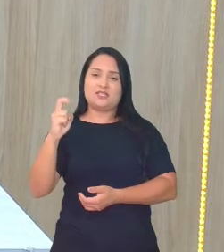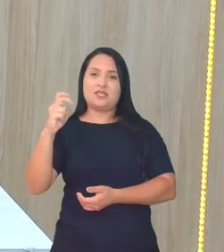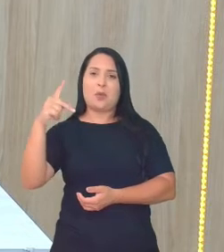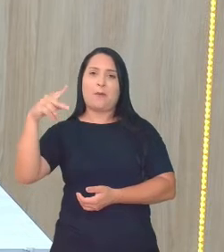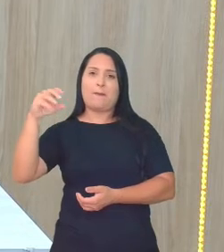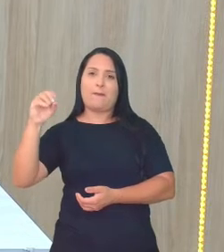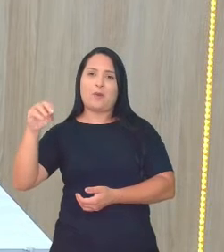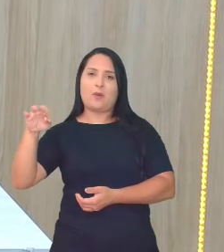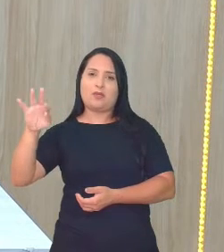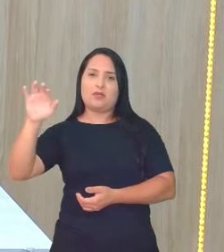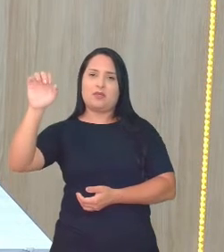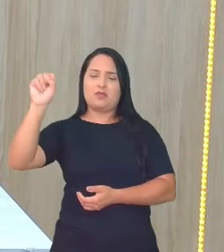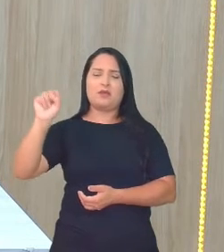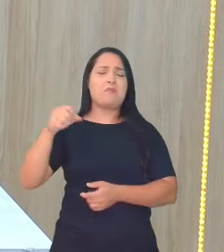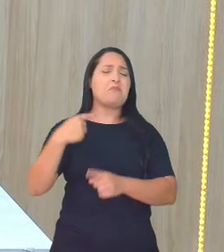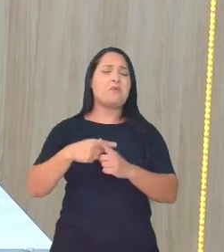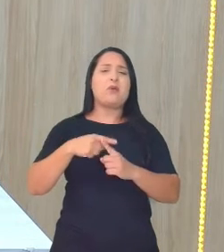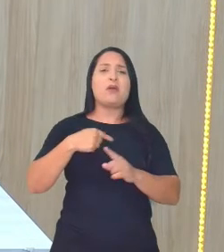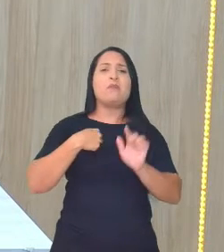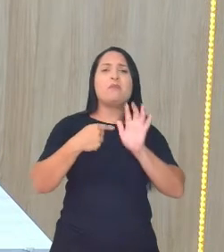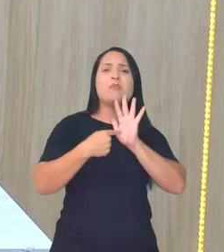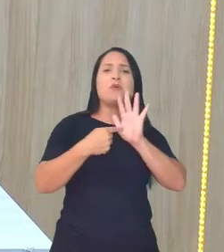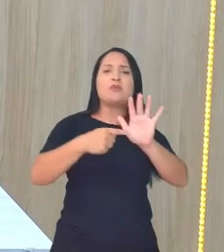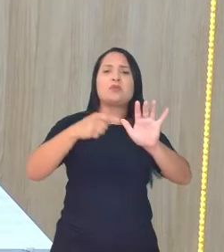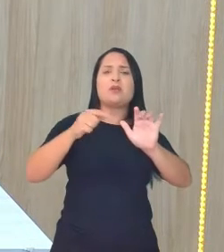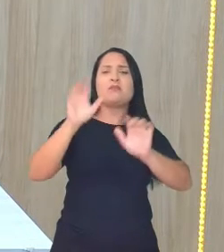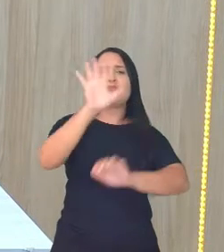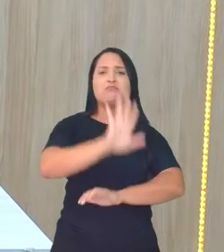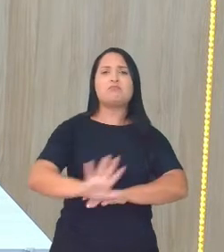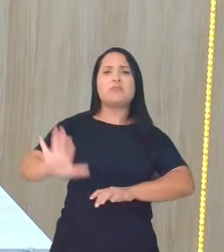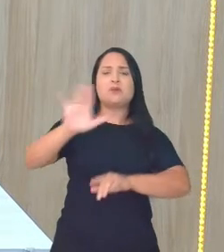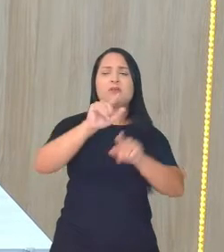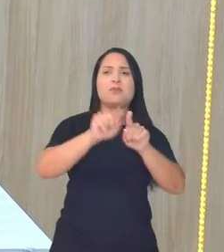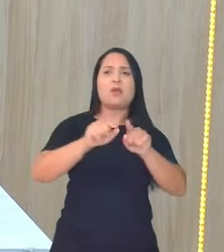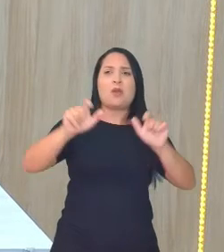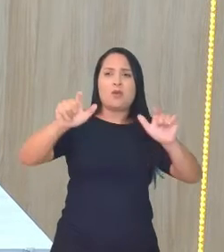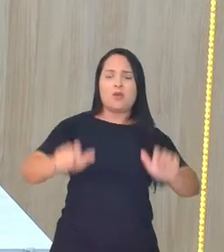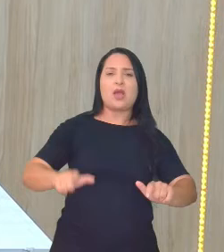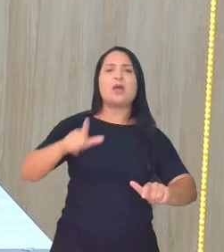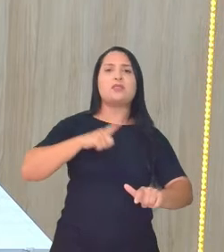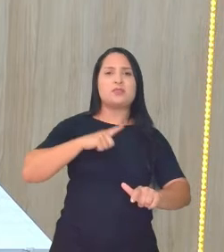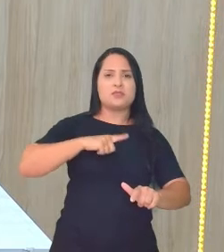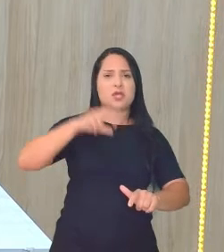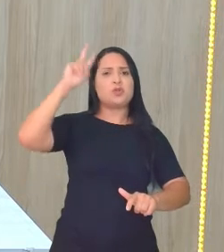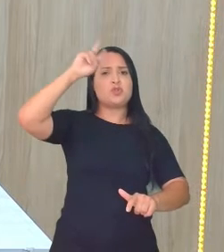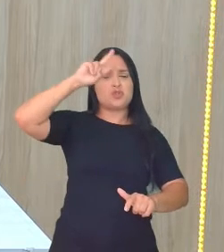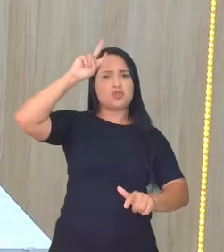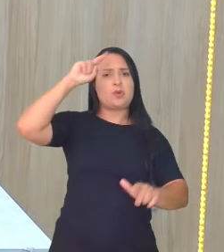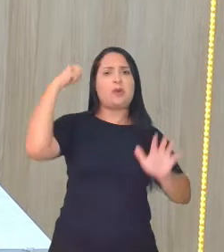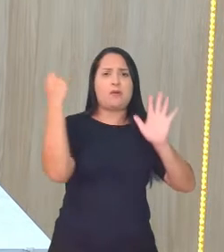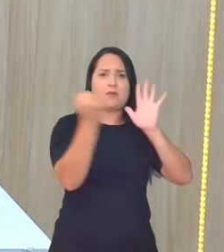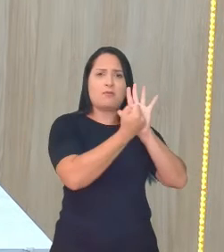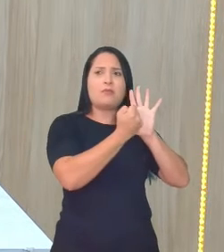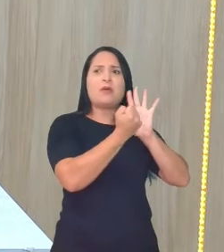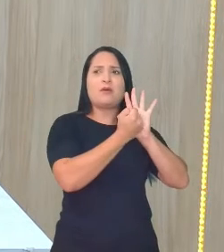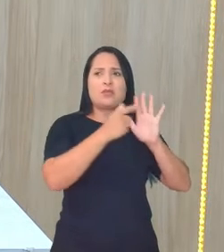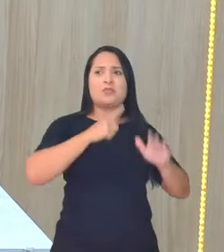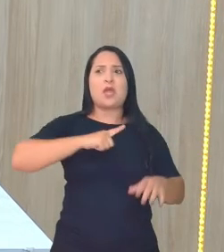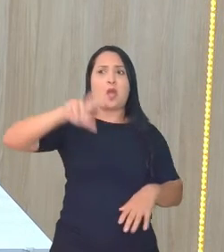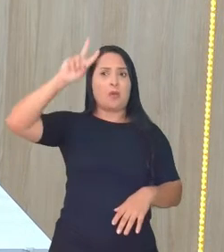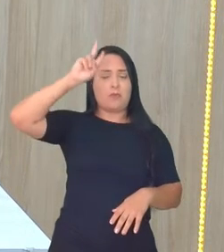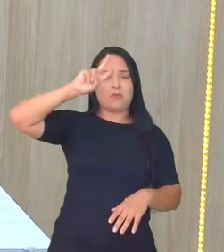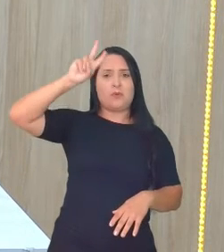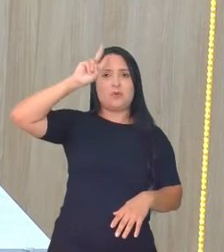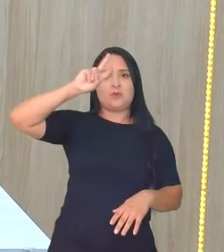eu trouxe essa imagem e esse local, né? Além de ser um patrimônio da nossa cidade, né? Aí também tem o museu